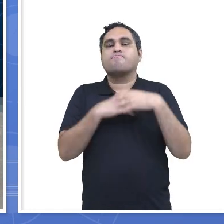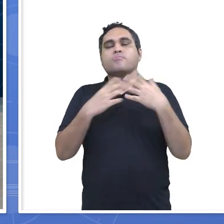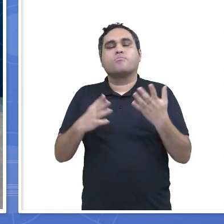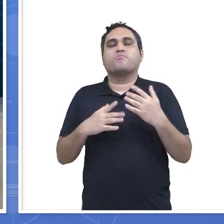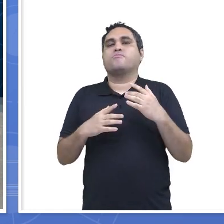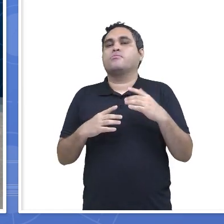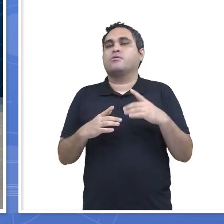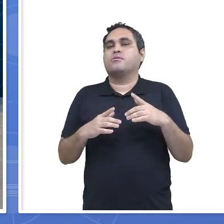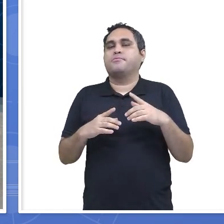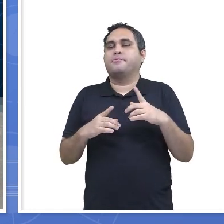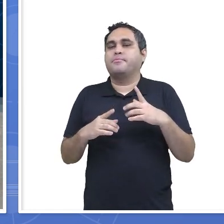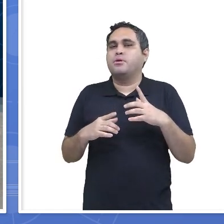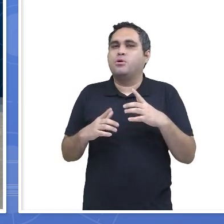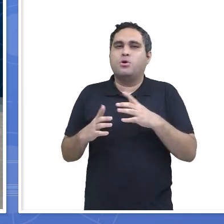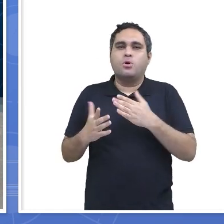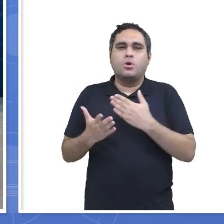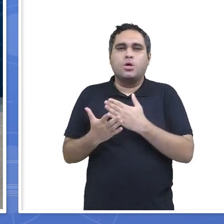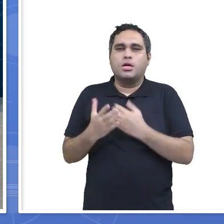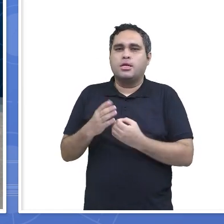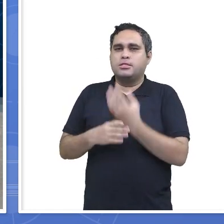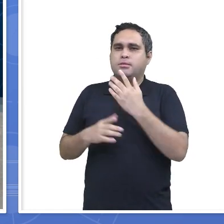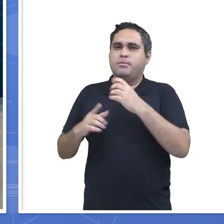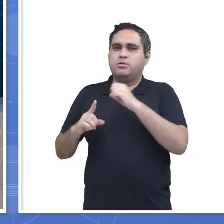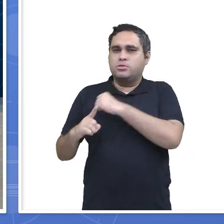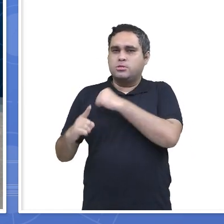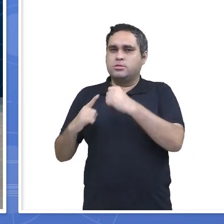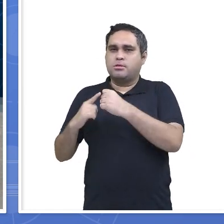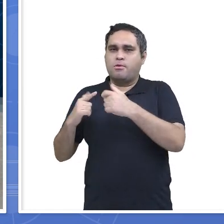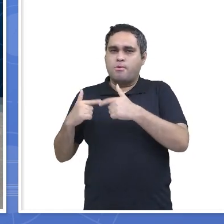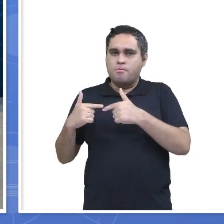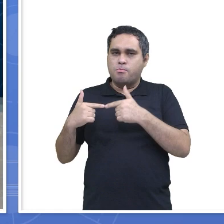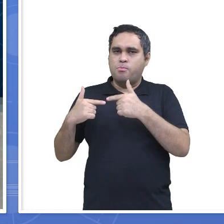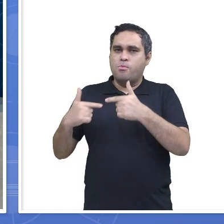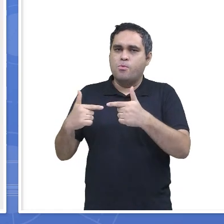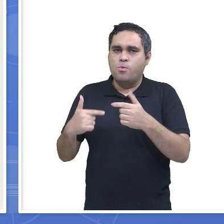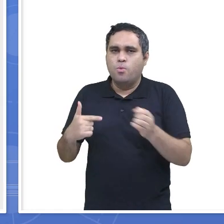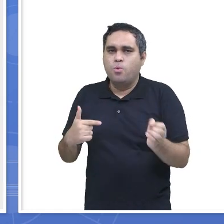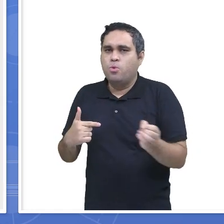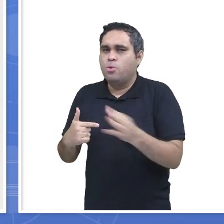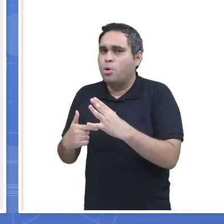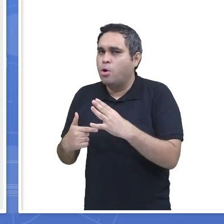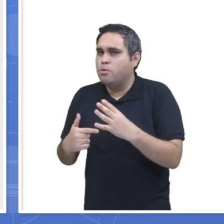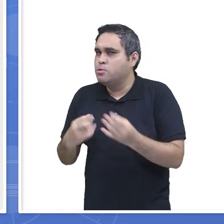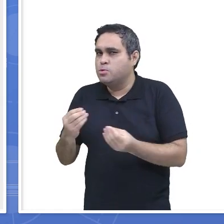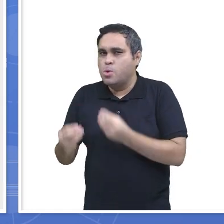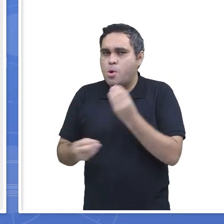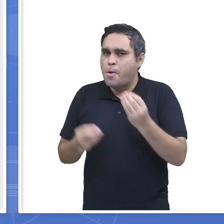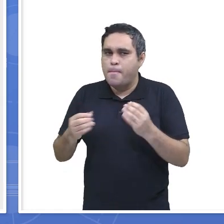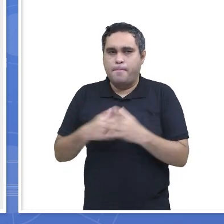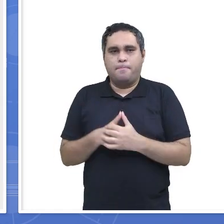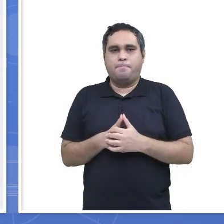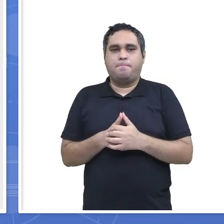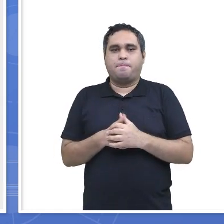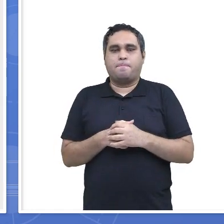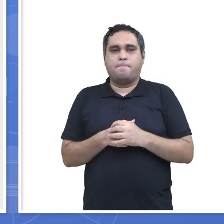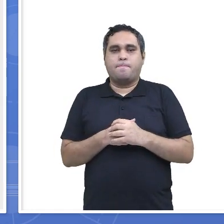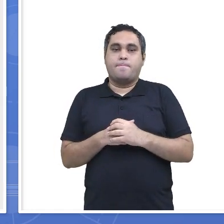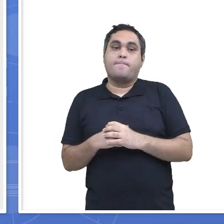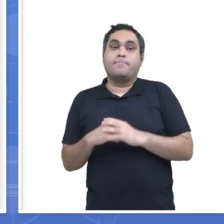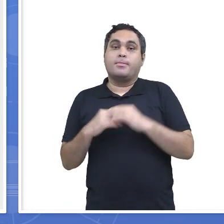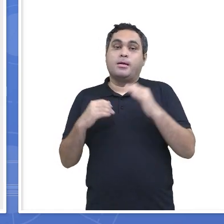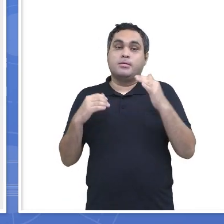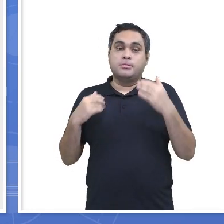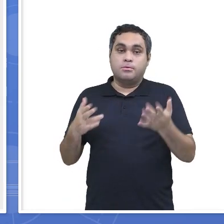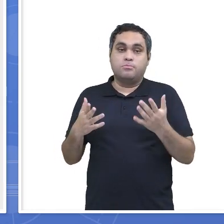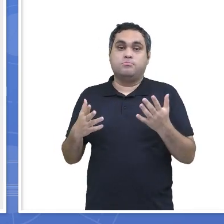contribuíram para o surgimento desses chamados novos movimentos sociais? Então, a